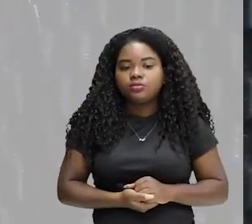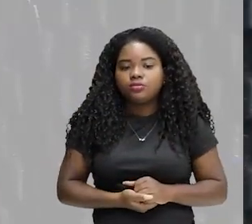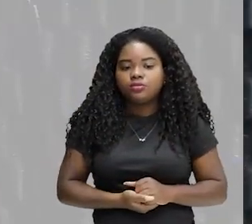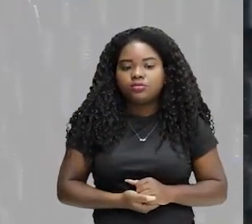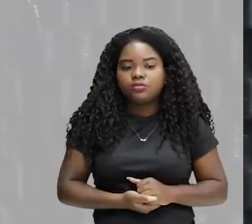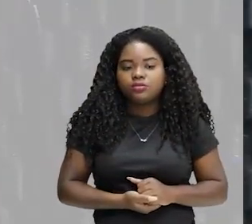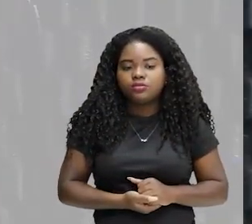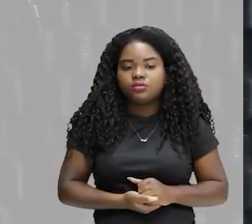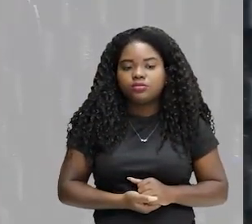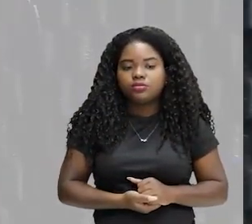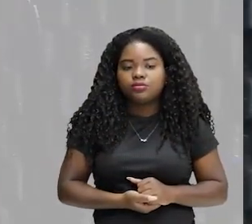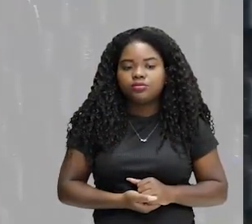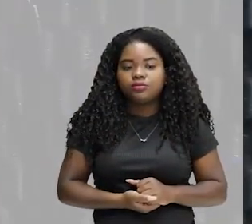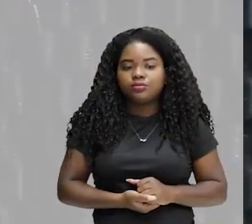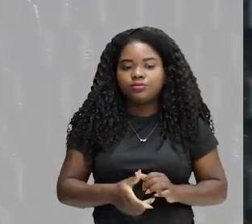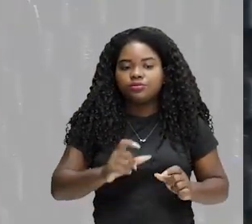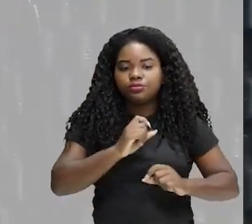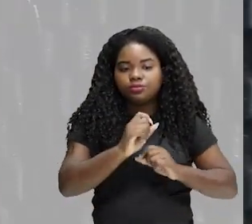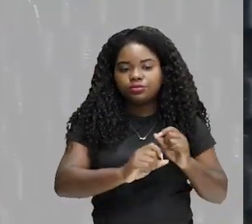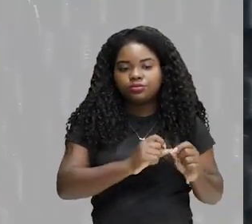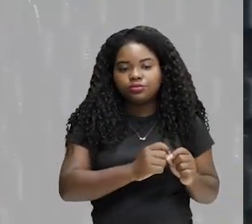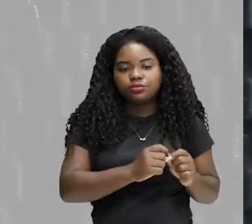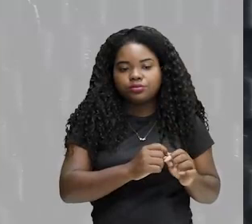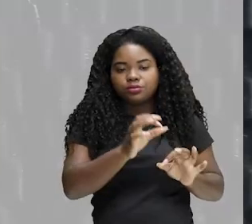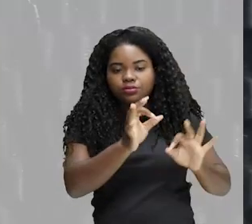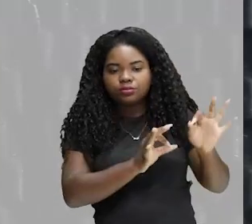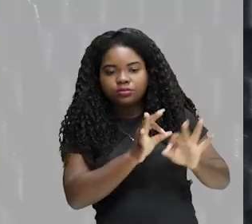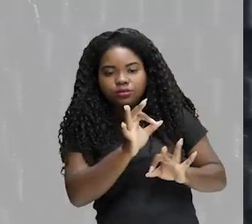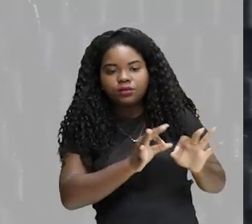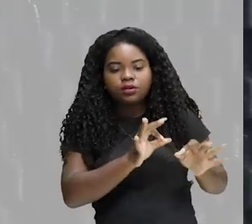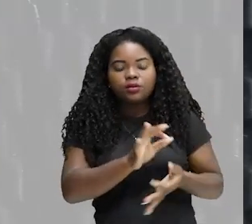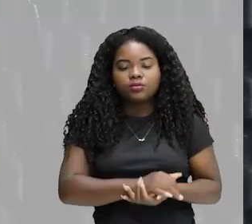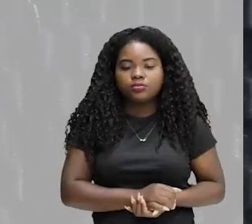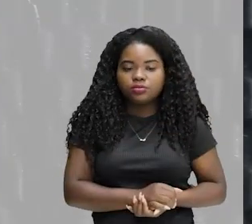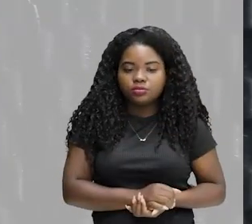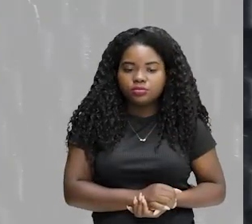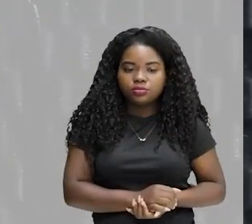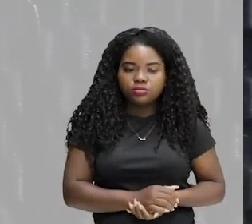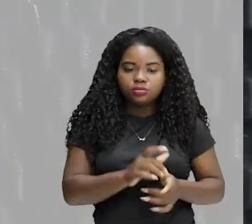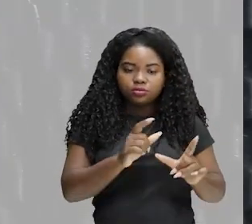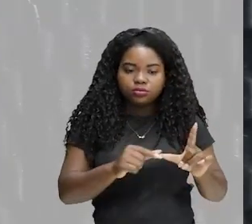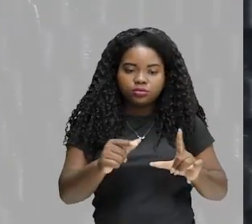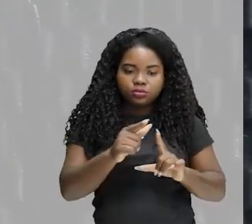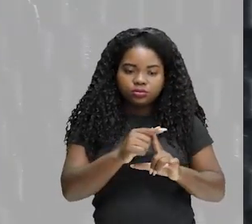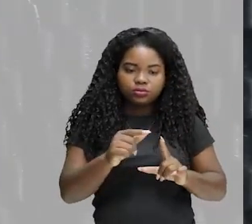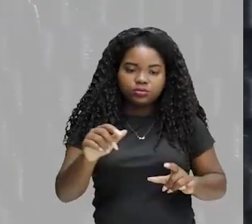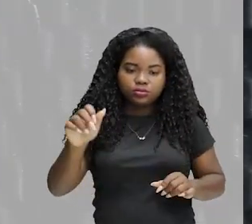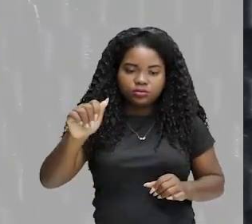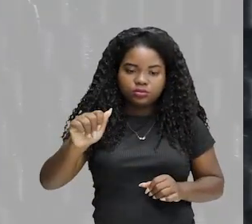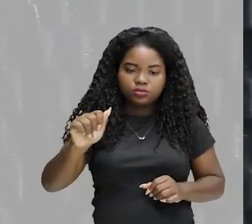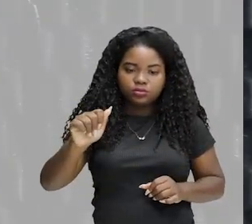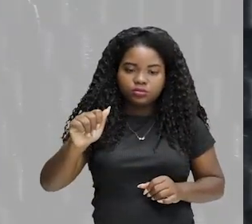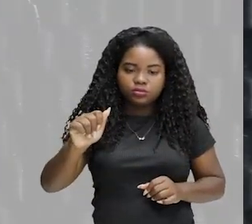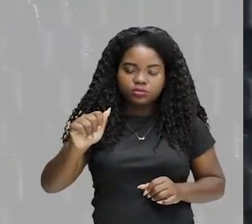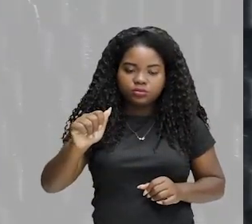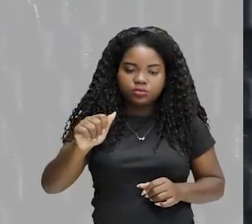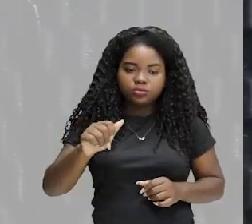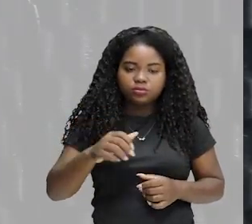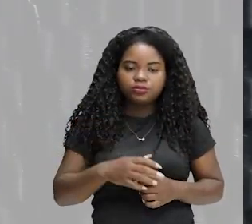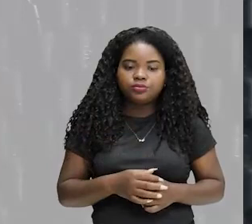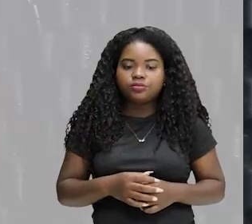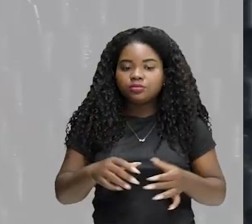consiste em, quando eu aplico a propriedade operatória, quando eu estou fazendo log de A, lembra que é log de A na base 10,